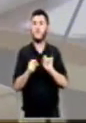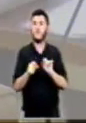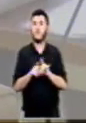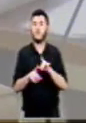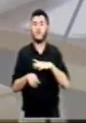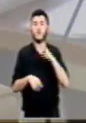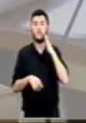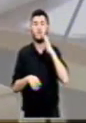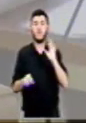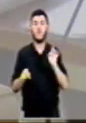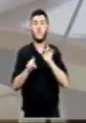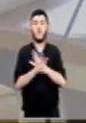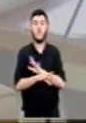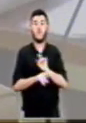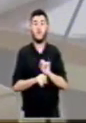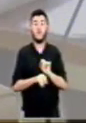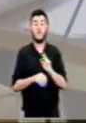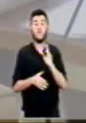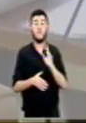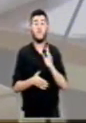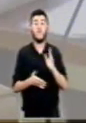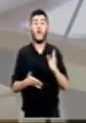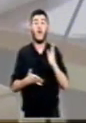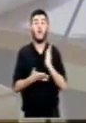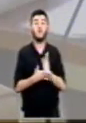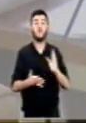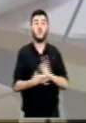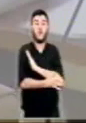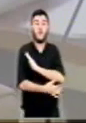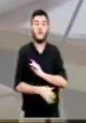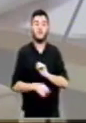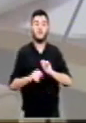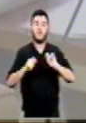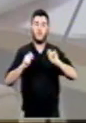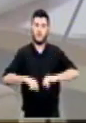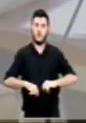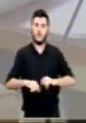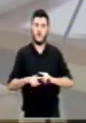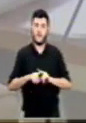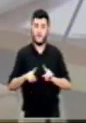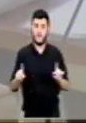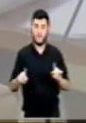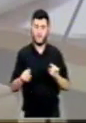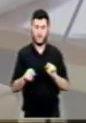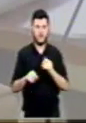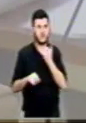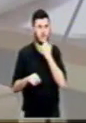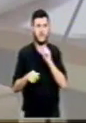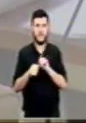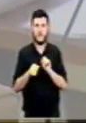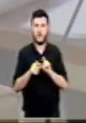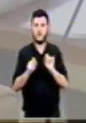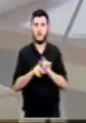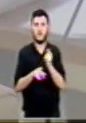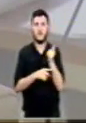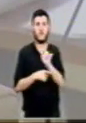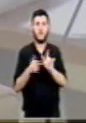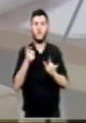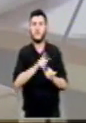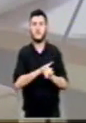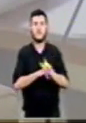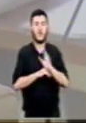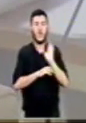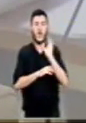conclusão da usurpação de competência não leva a alcançar de imediato